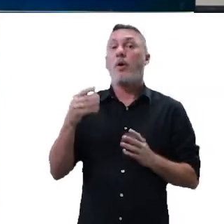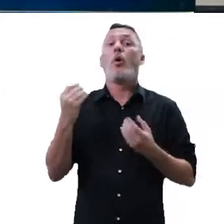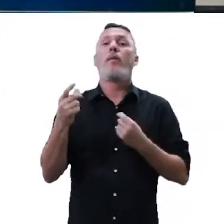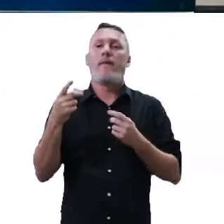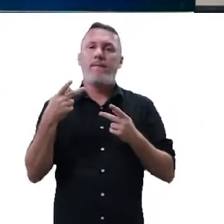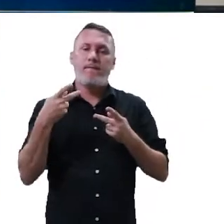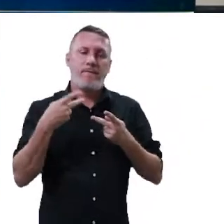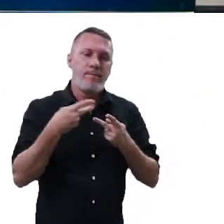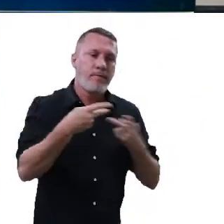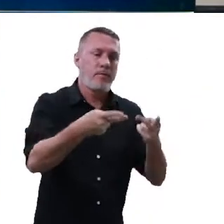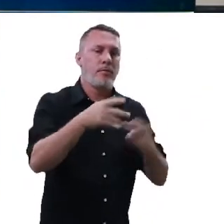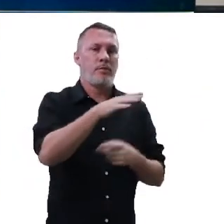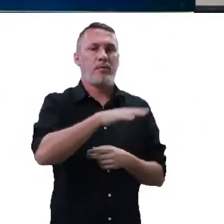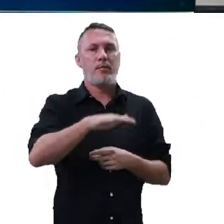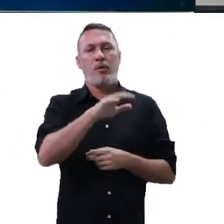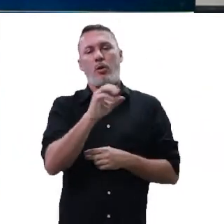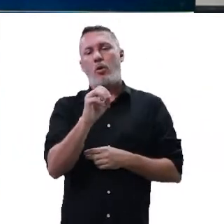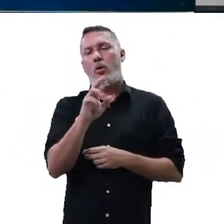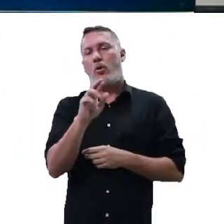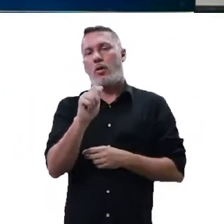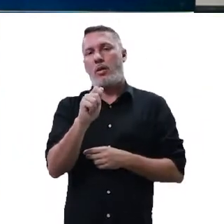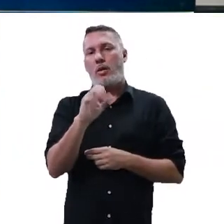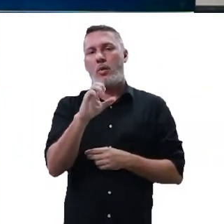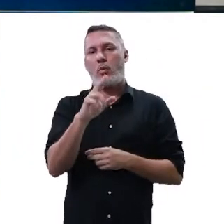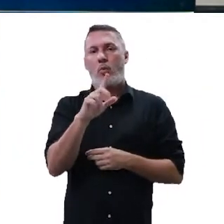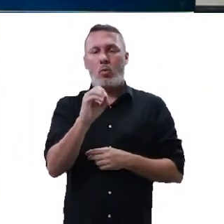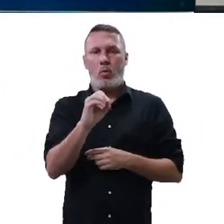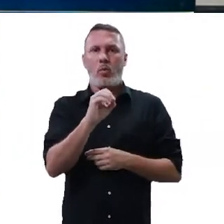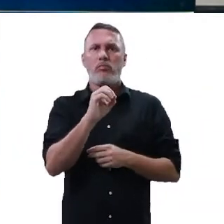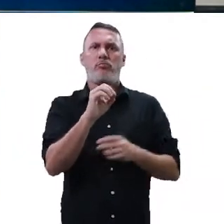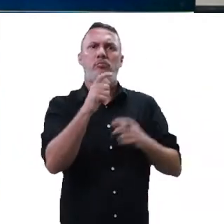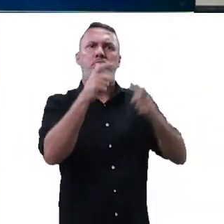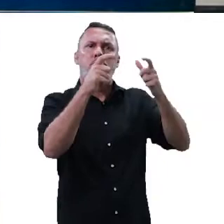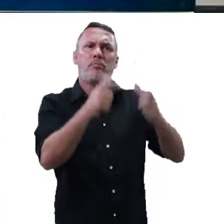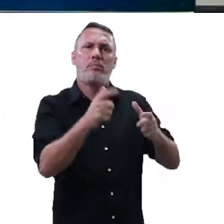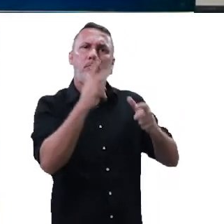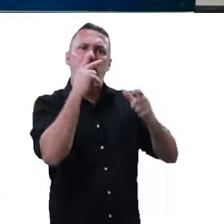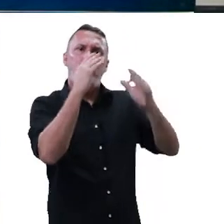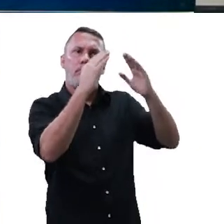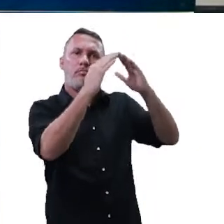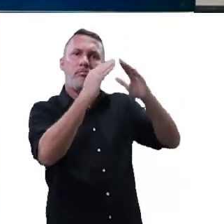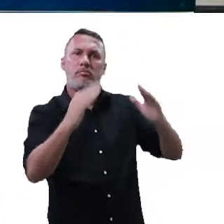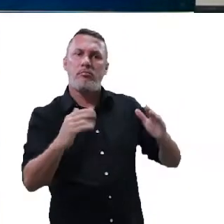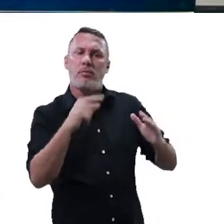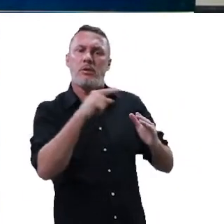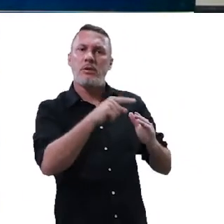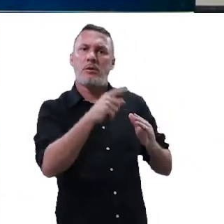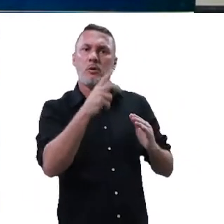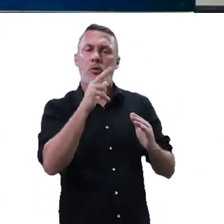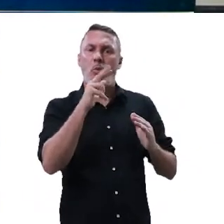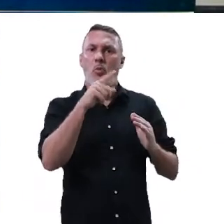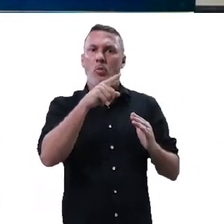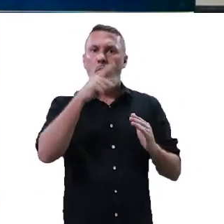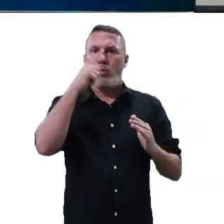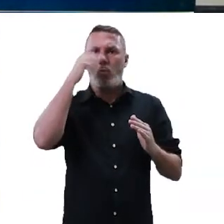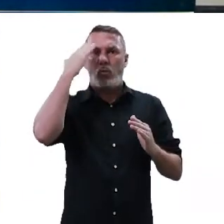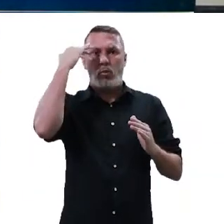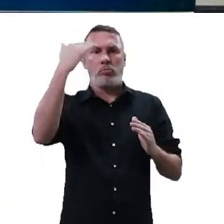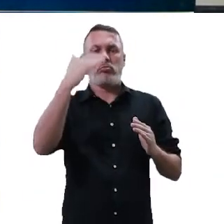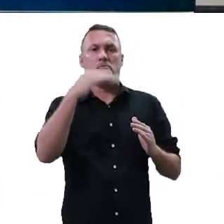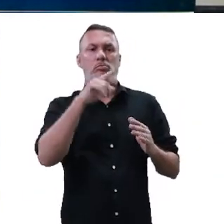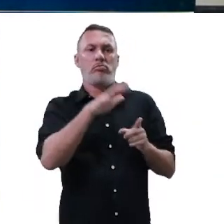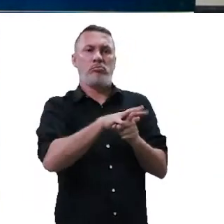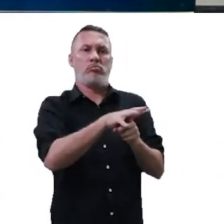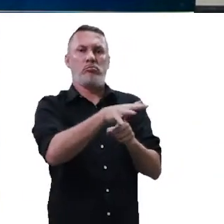visita ao oráculo de Delfos. Né? Vocês lembram? Esse templo ele é muito interessante, porque esse templo, na